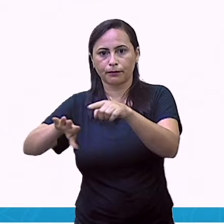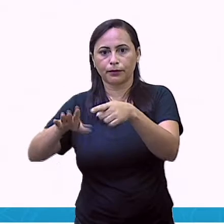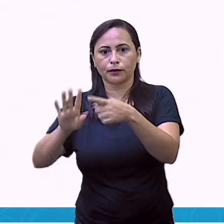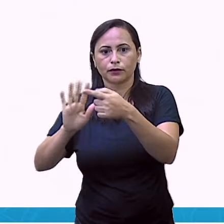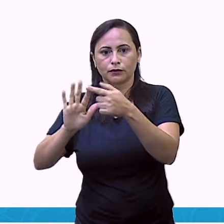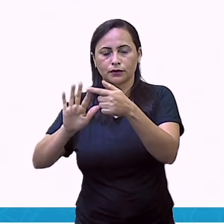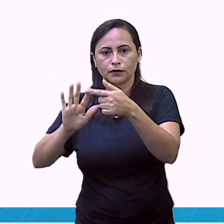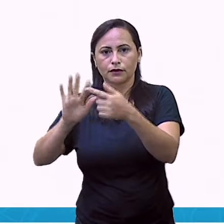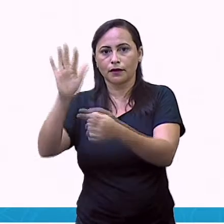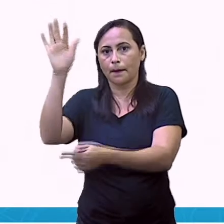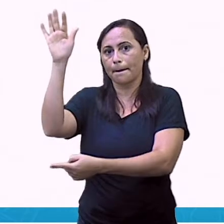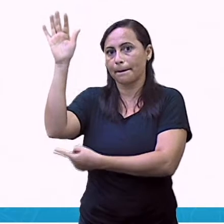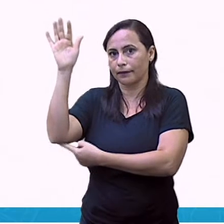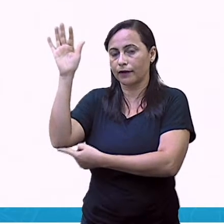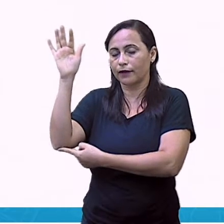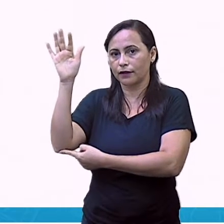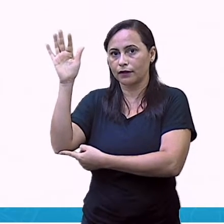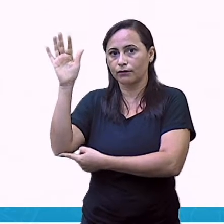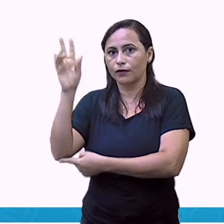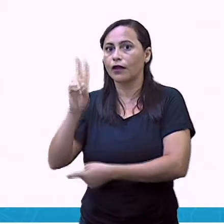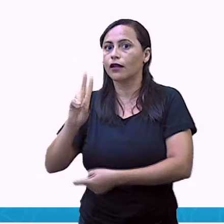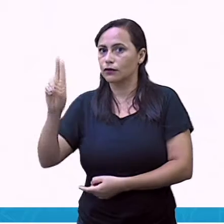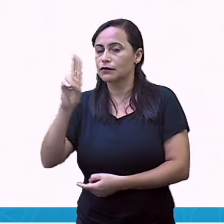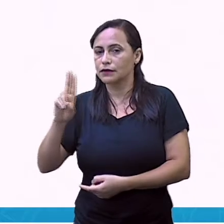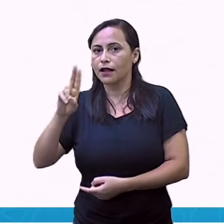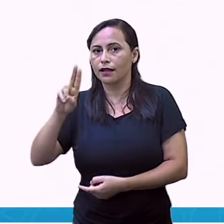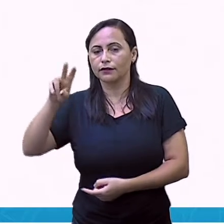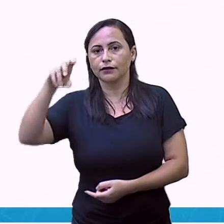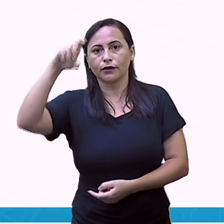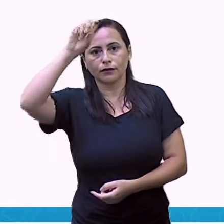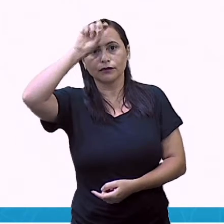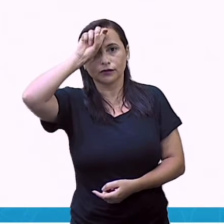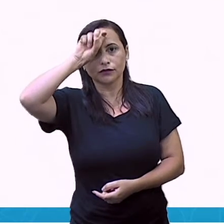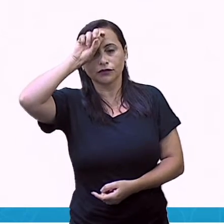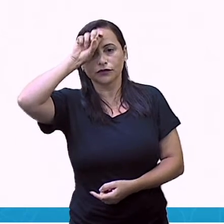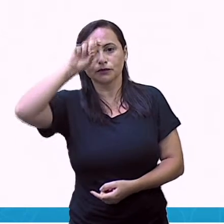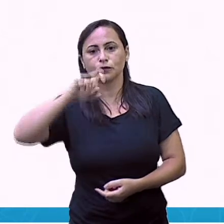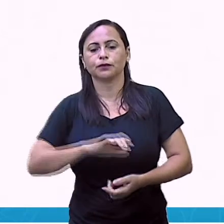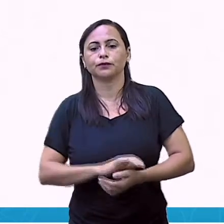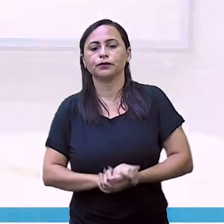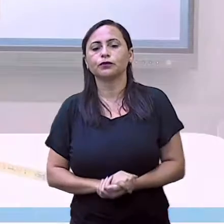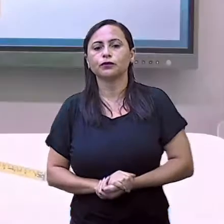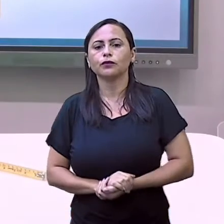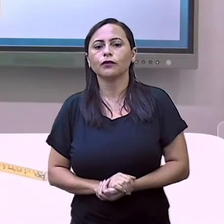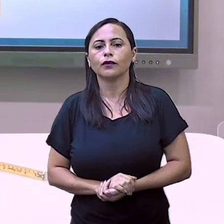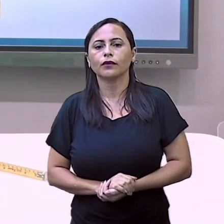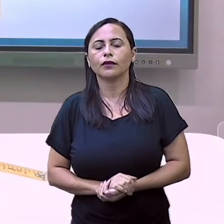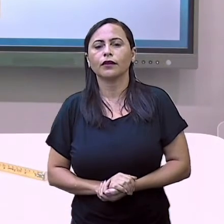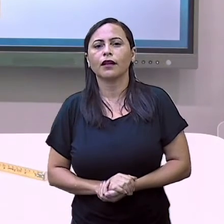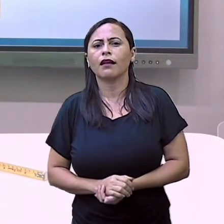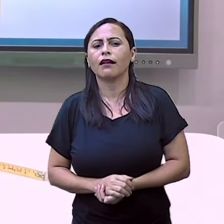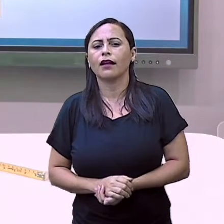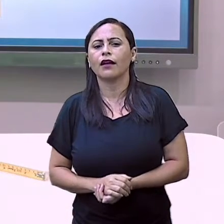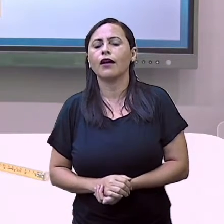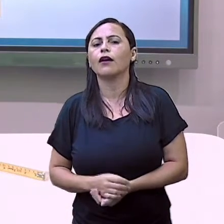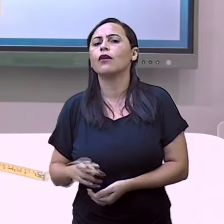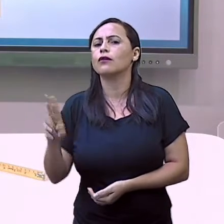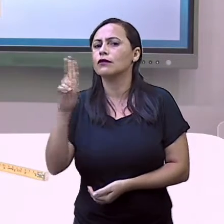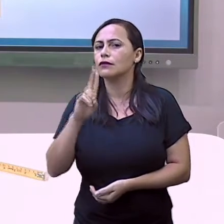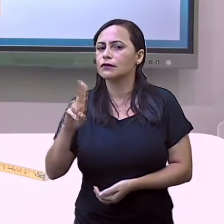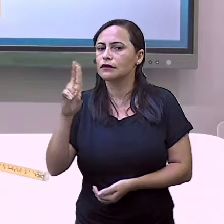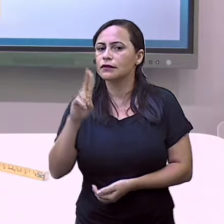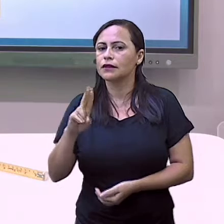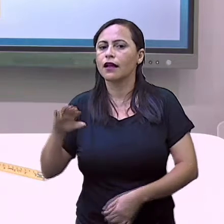Então, aquela ali era uma medida que os egípcios utilizavam, um cúbito. Então, queria 2 cúbitos? Utilizava,